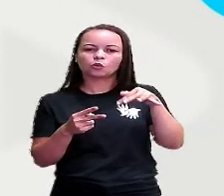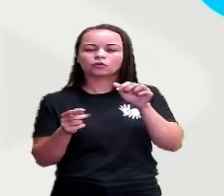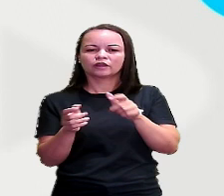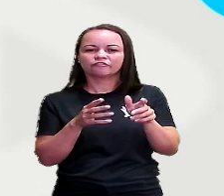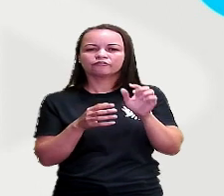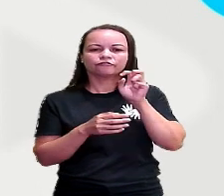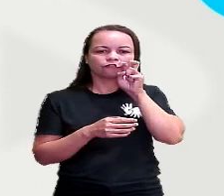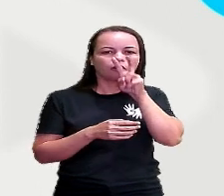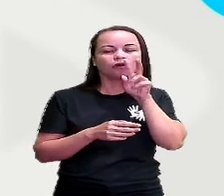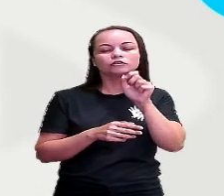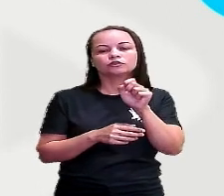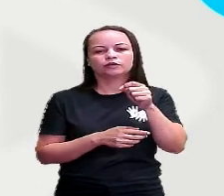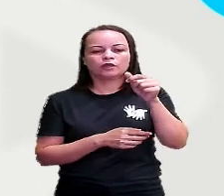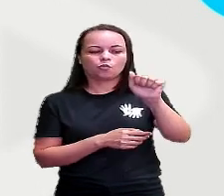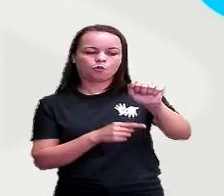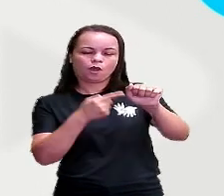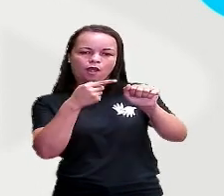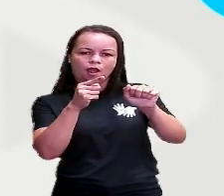caso é